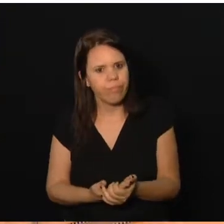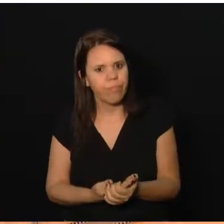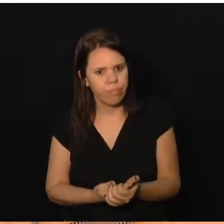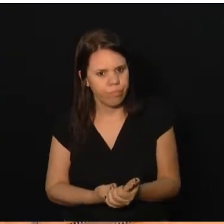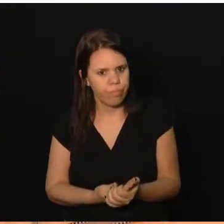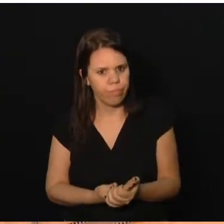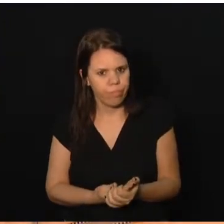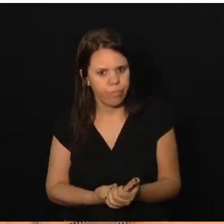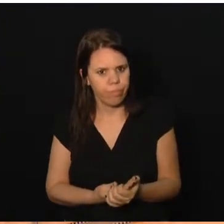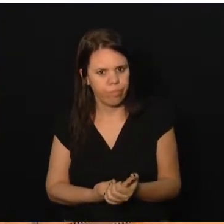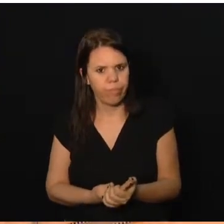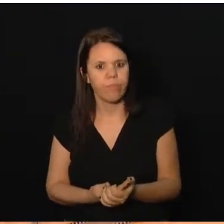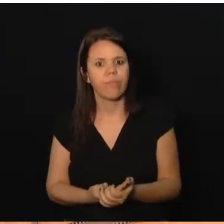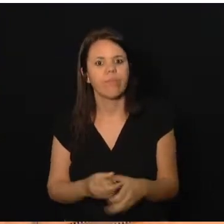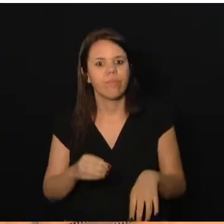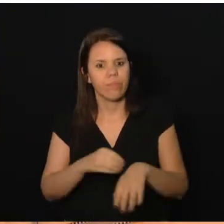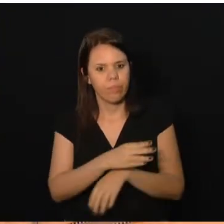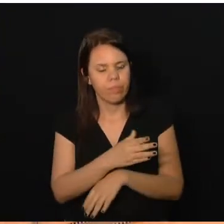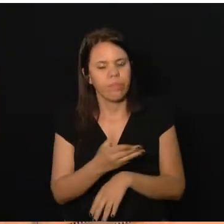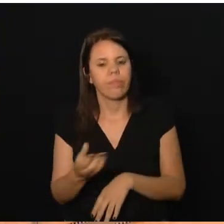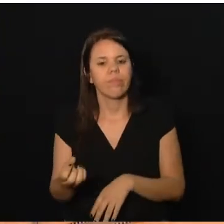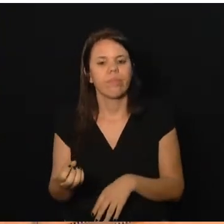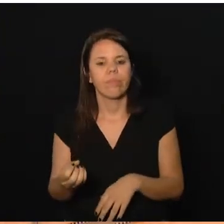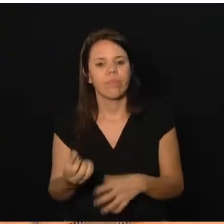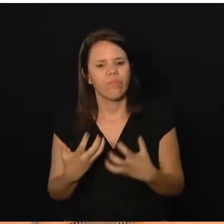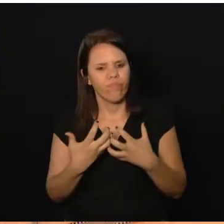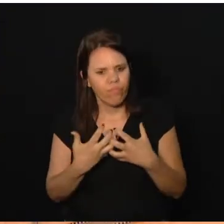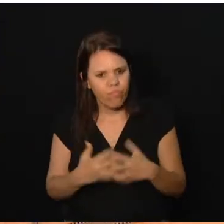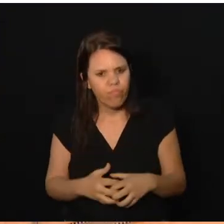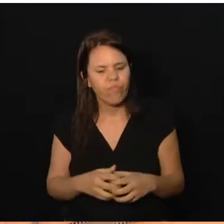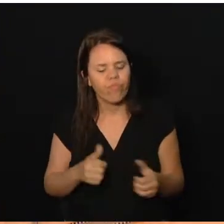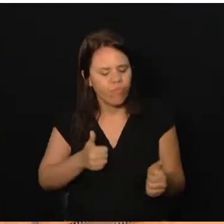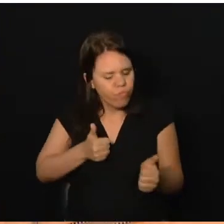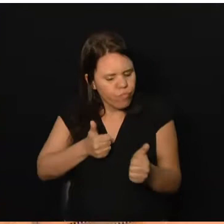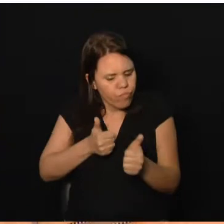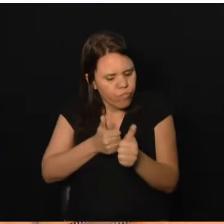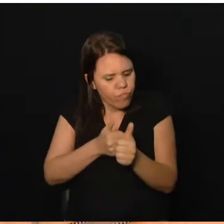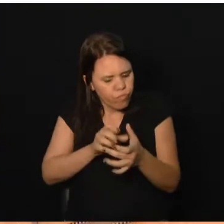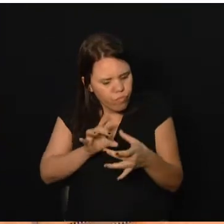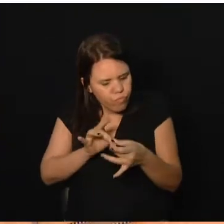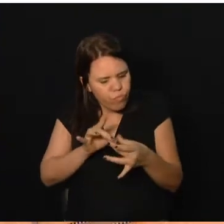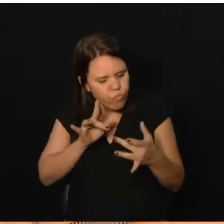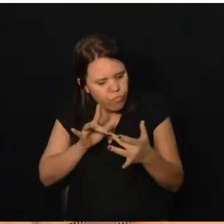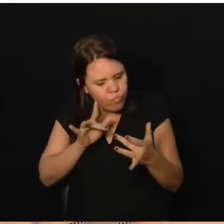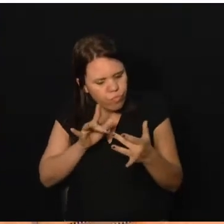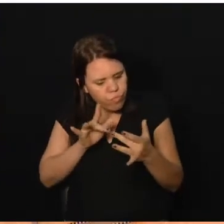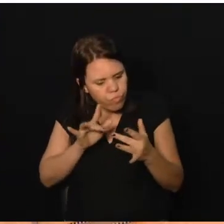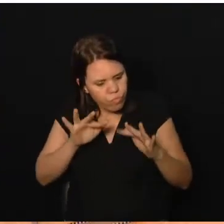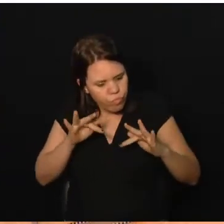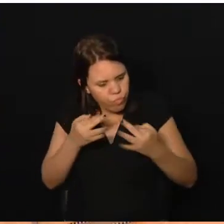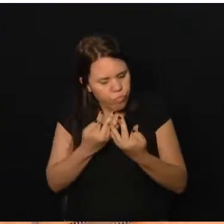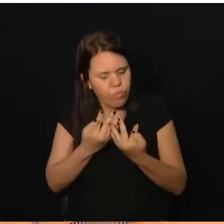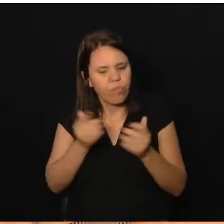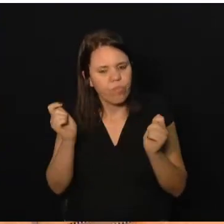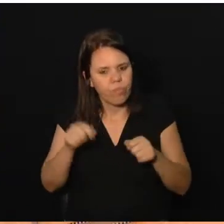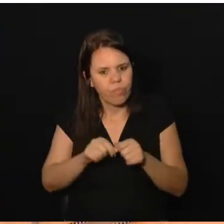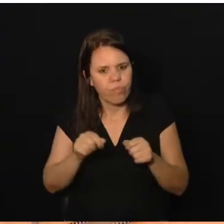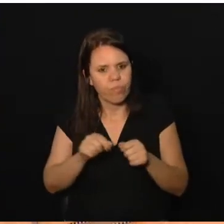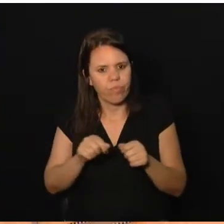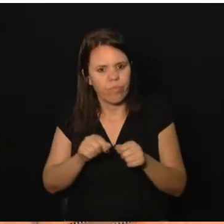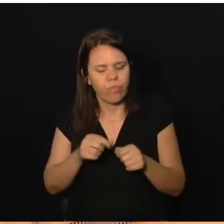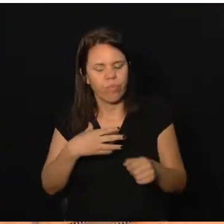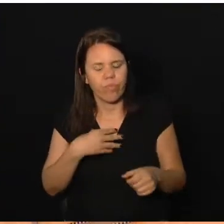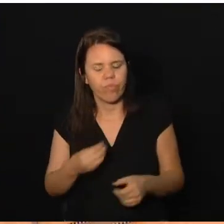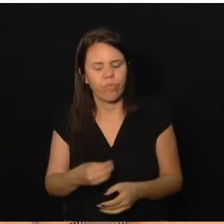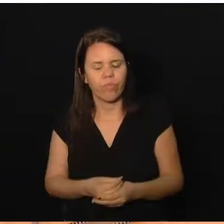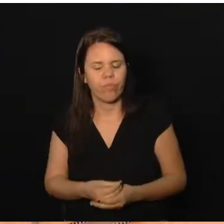né, trazer novamente essa funcionalidade, essa proximidade da família. Então, o que os pais podem fazer? É se aproximar desses